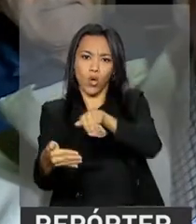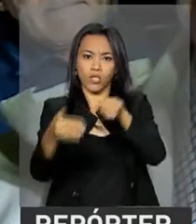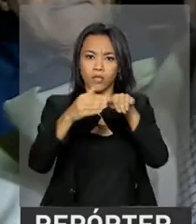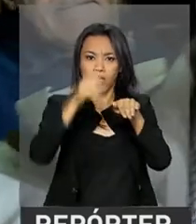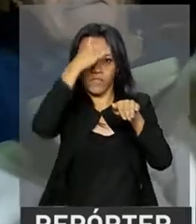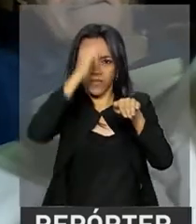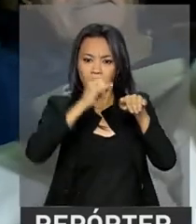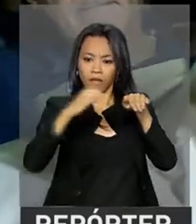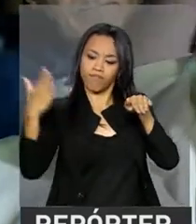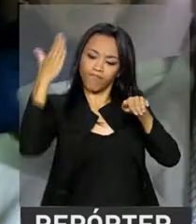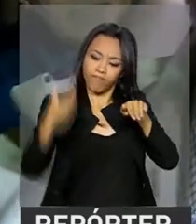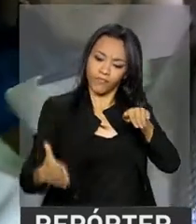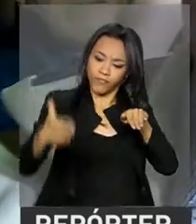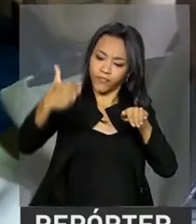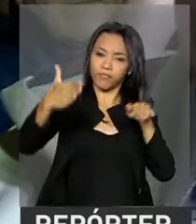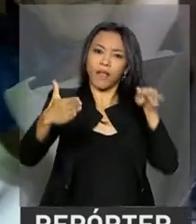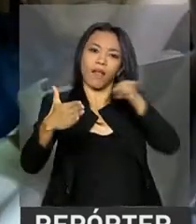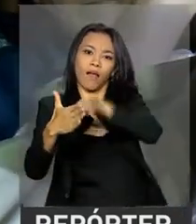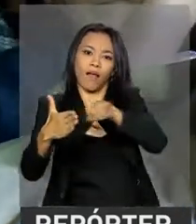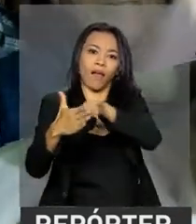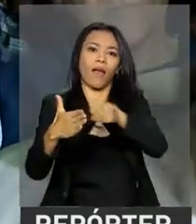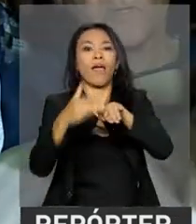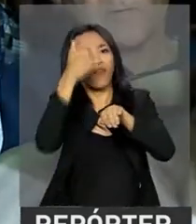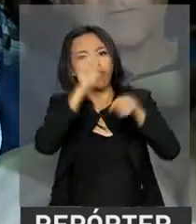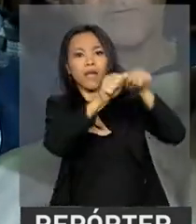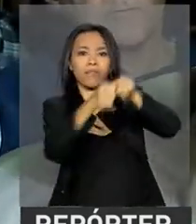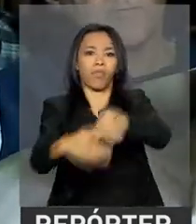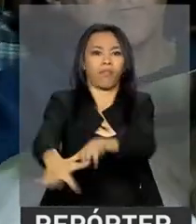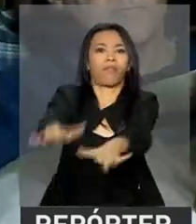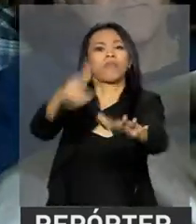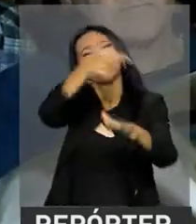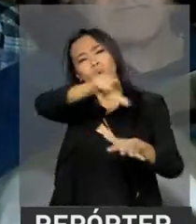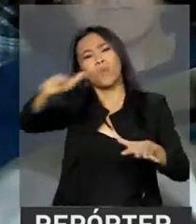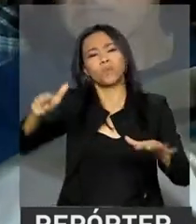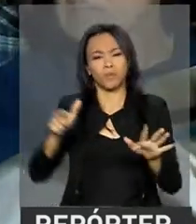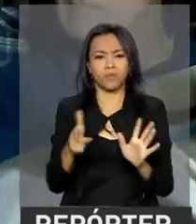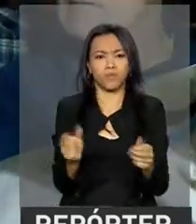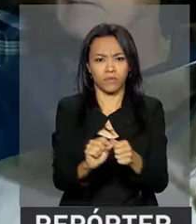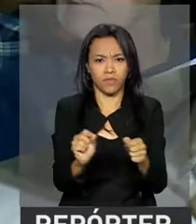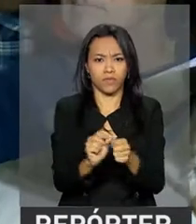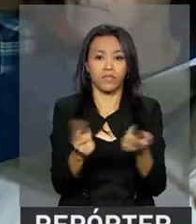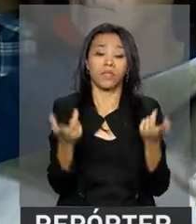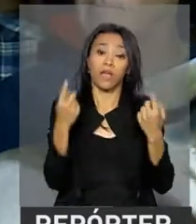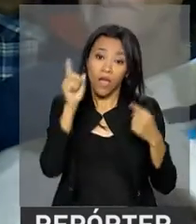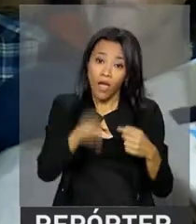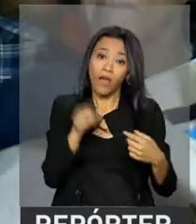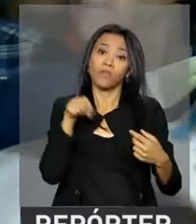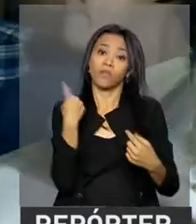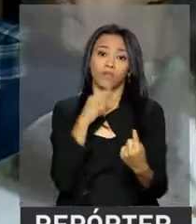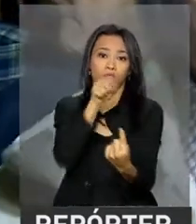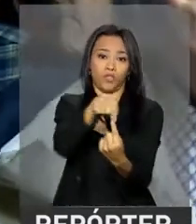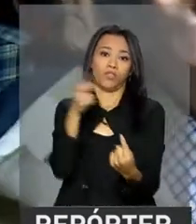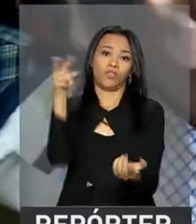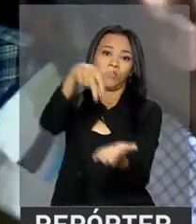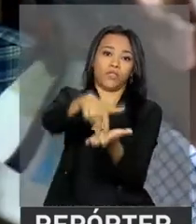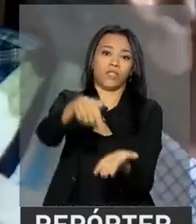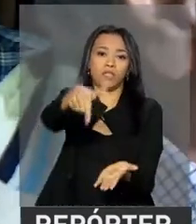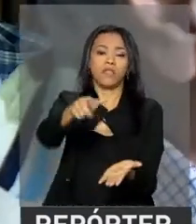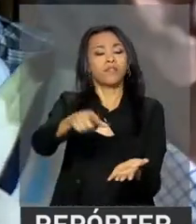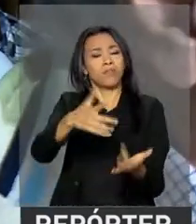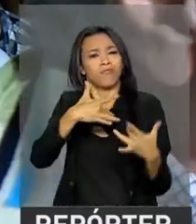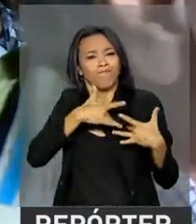desabamento e outros tantos eventos que possam ser vazada do nosso objetivo foi exatamente esse também prestar solidariedade